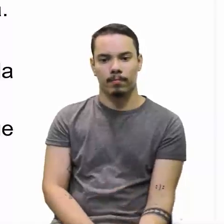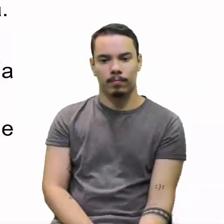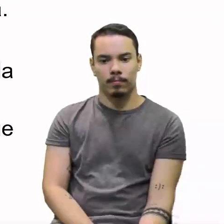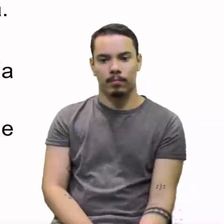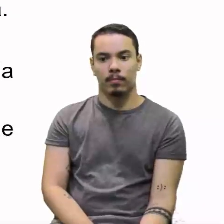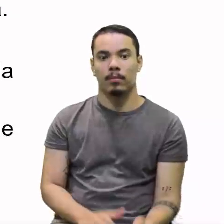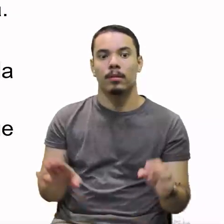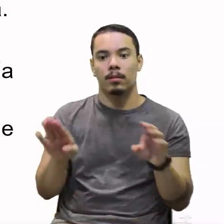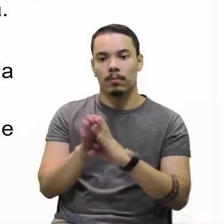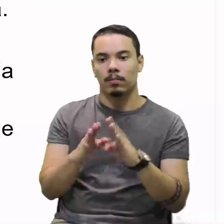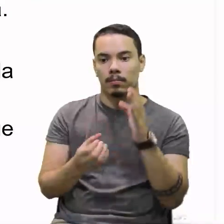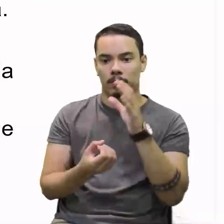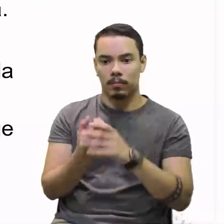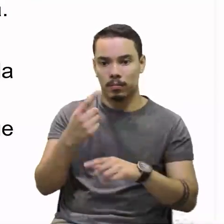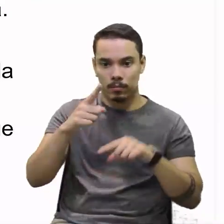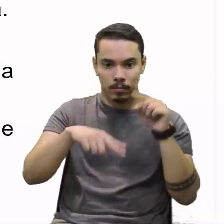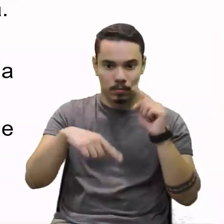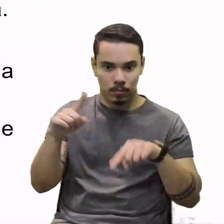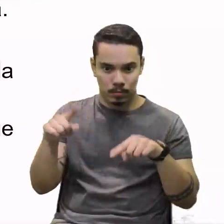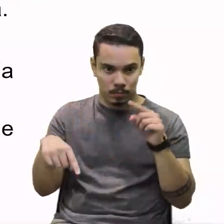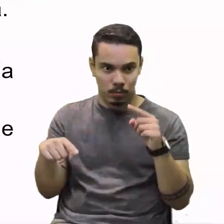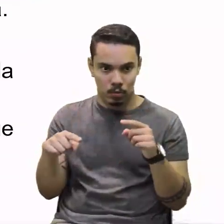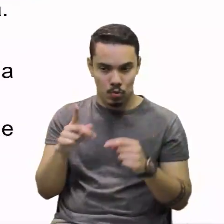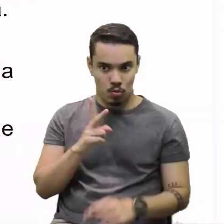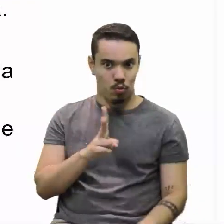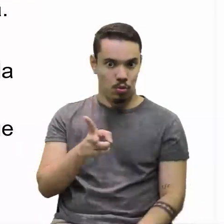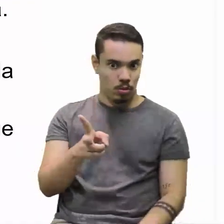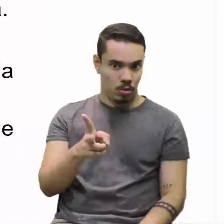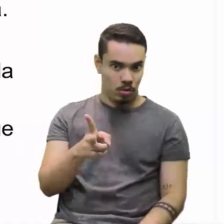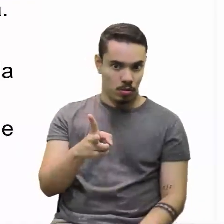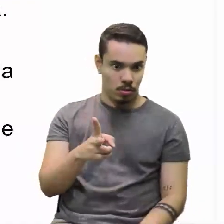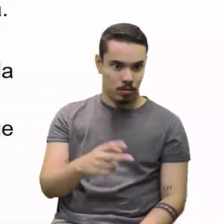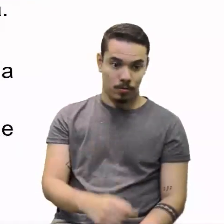Surge nessa espira uma corrente elétrica contínua.